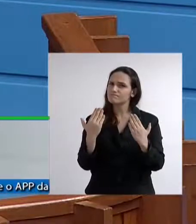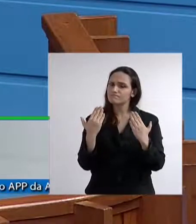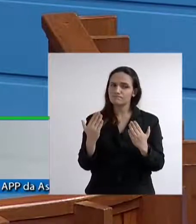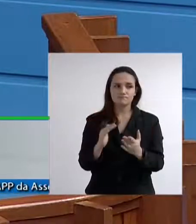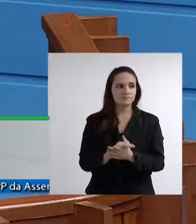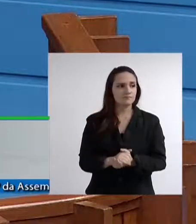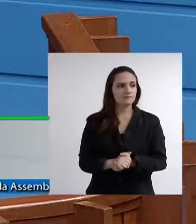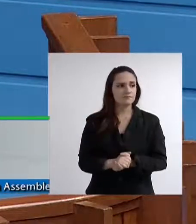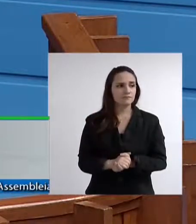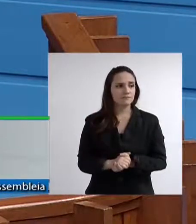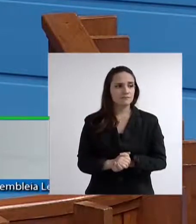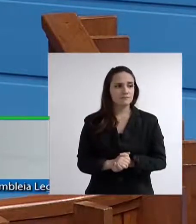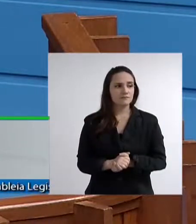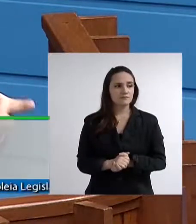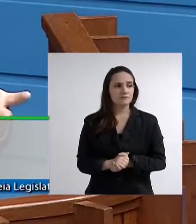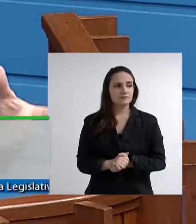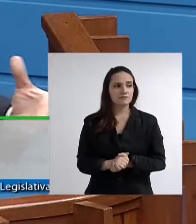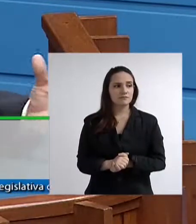da